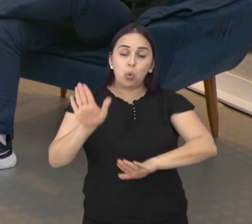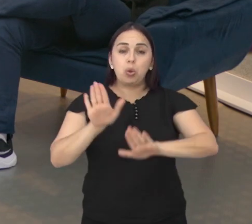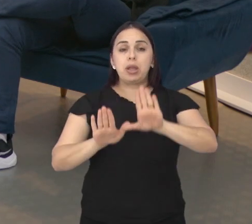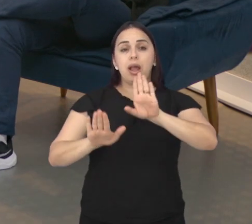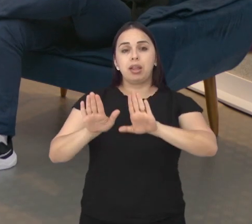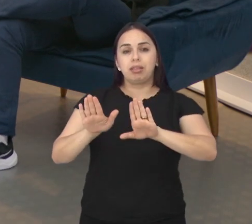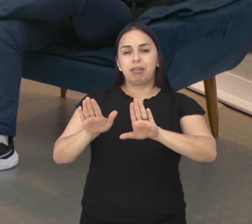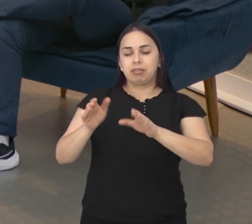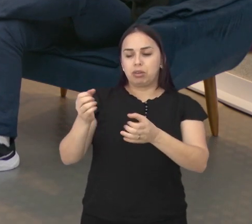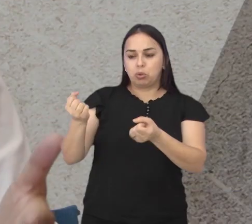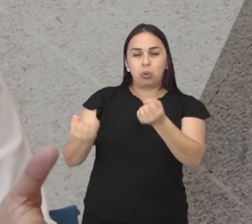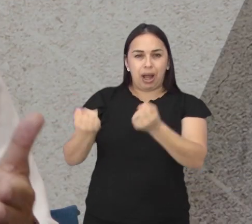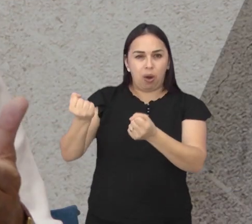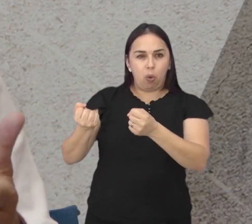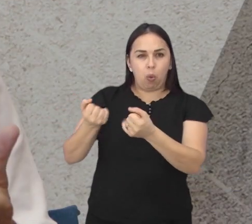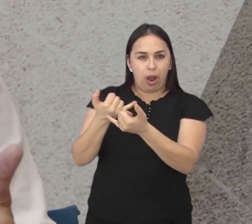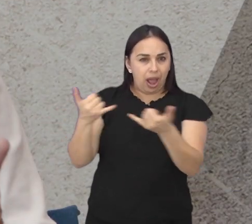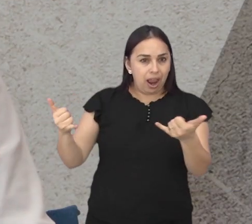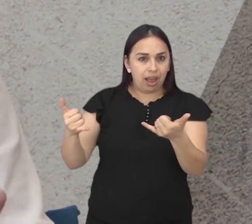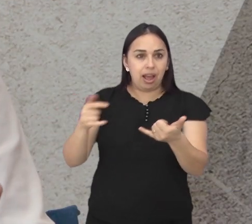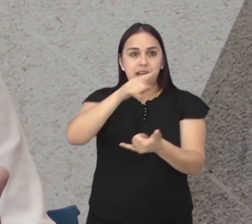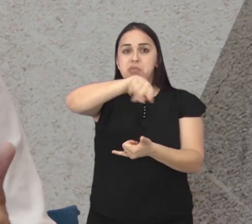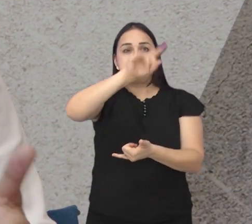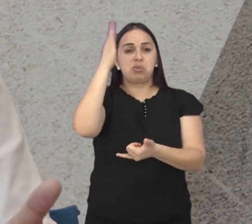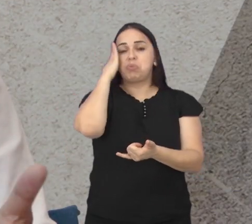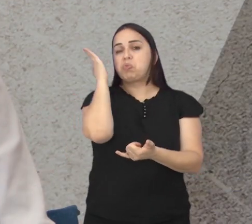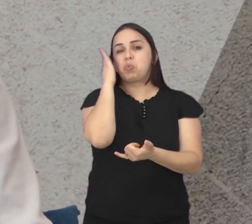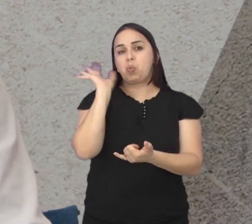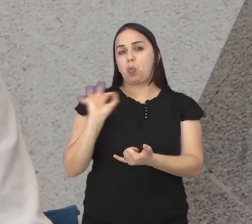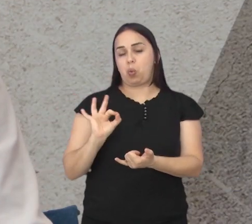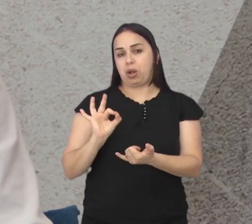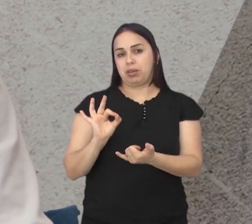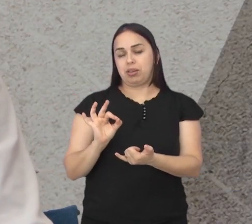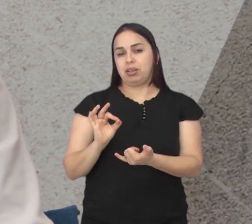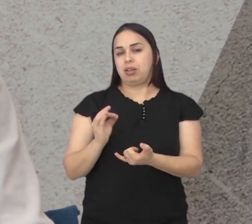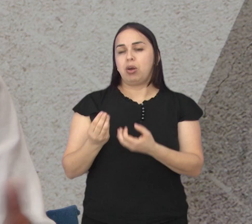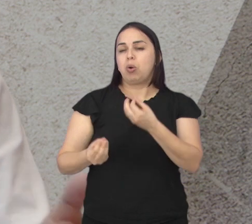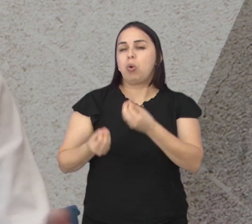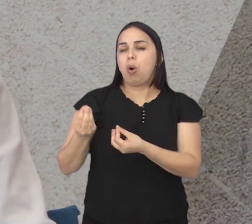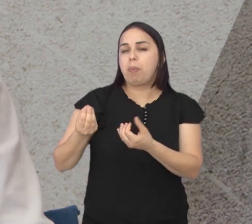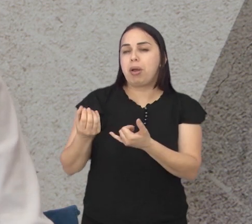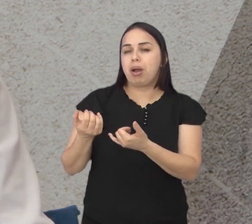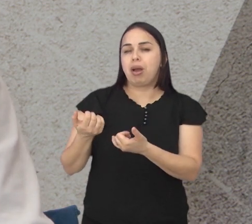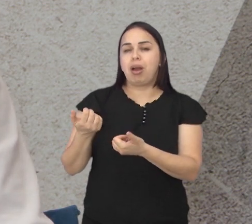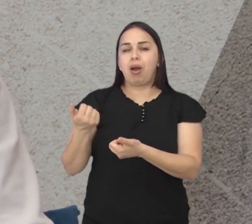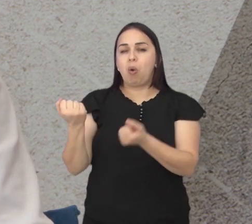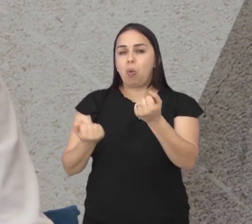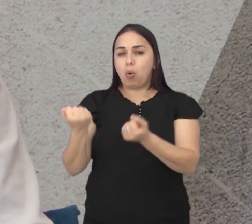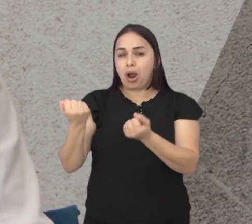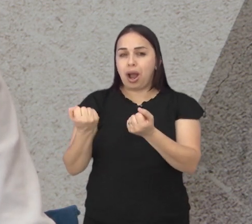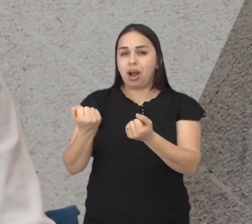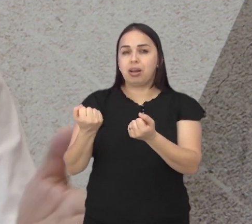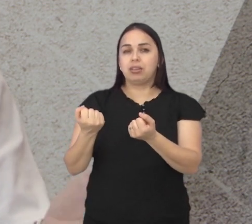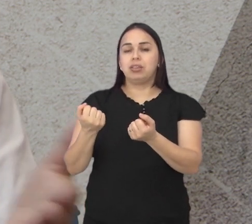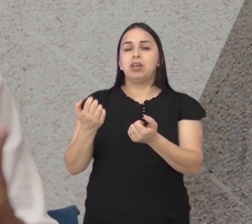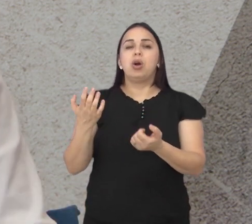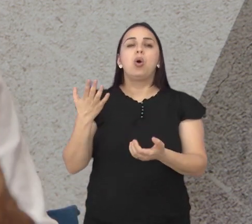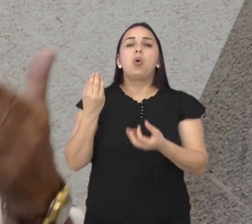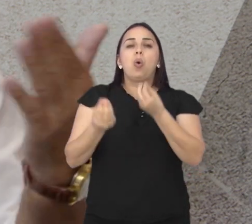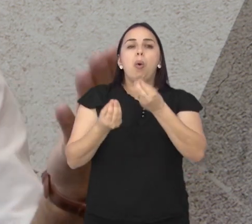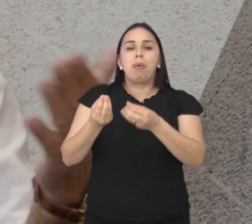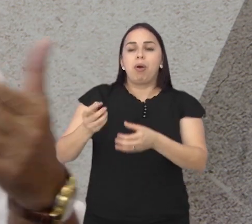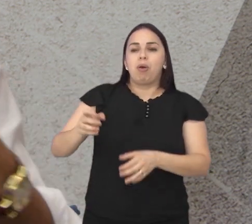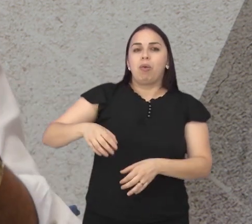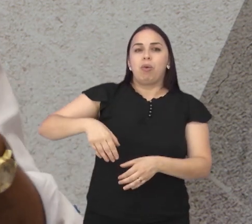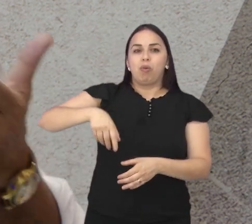com isso. E tem muitos detalhes em veículos elétricos e híbridos que as pessoas não sabem ainda. Como que você lava um carro elétrico? Como que você pinta